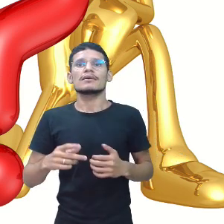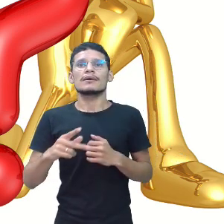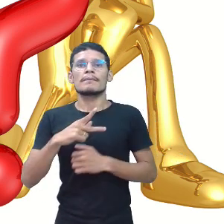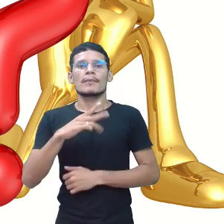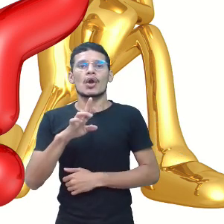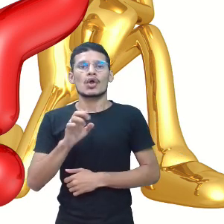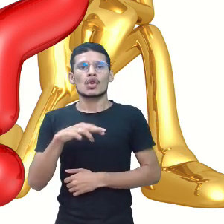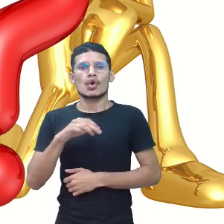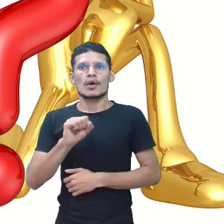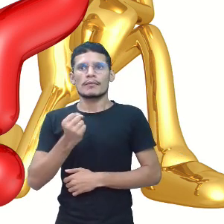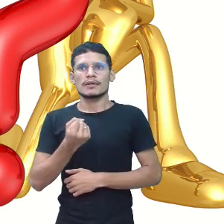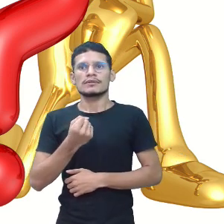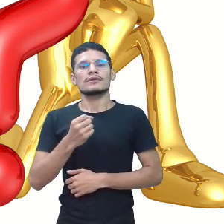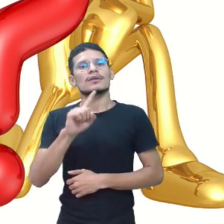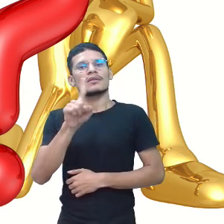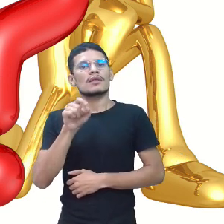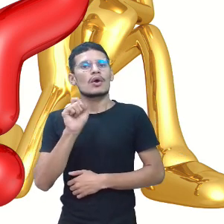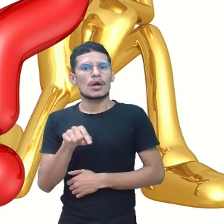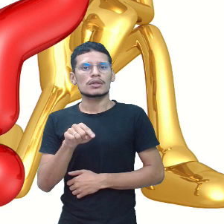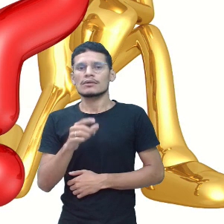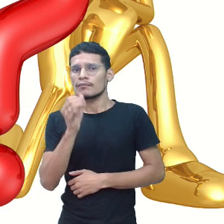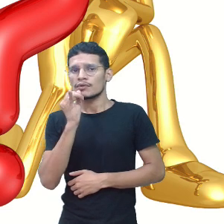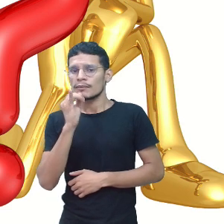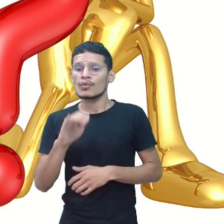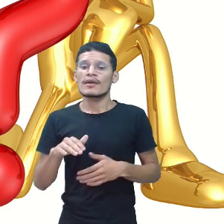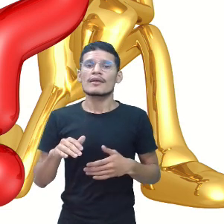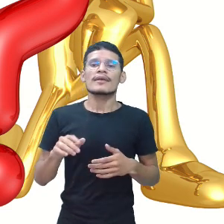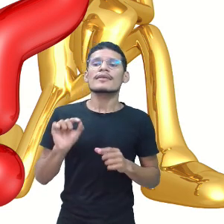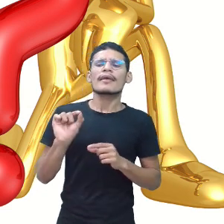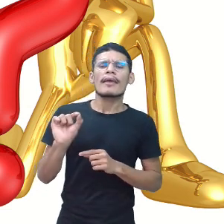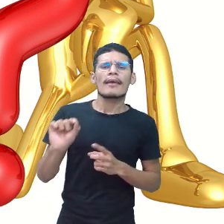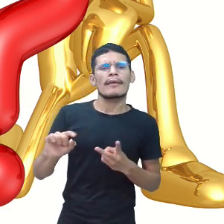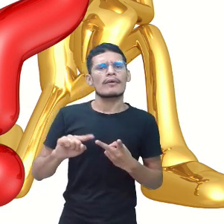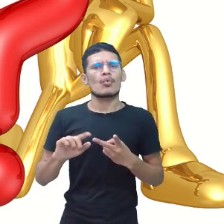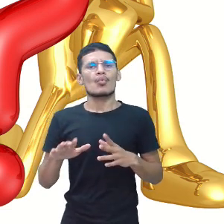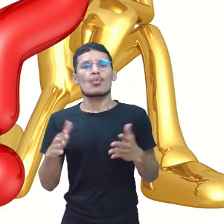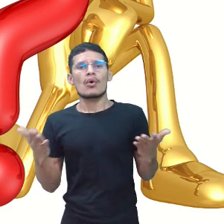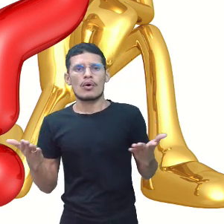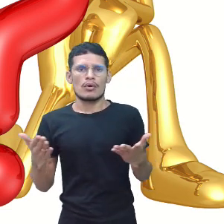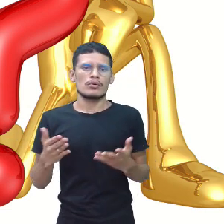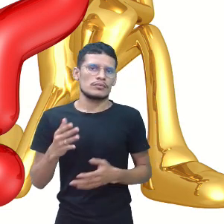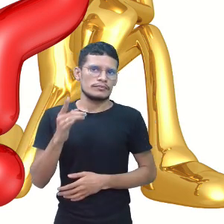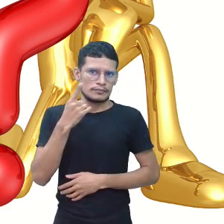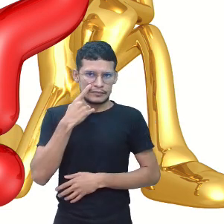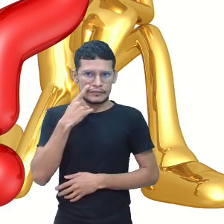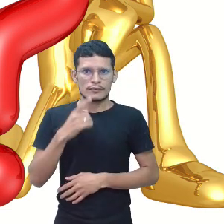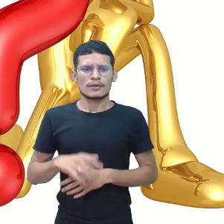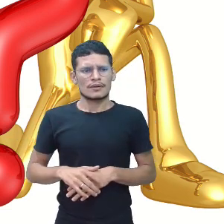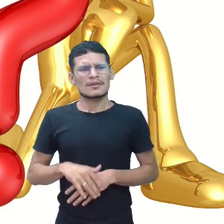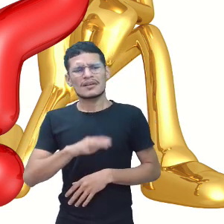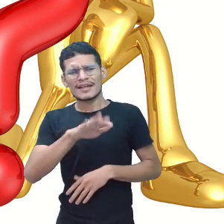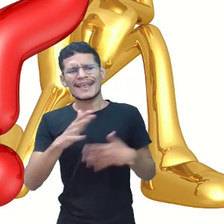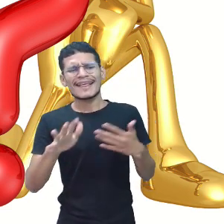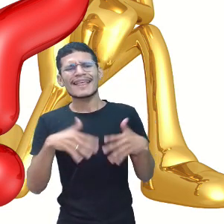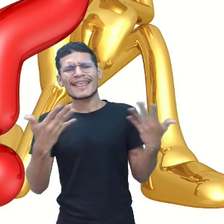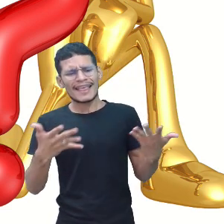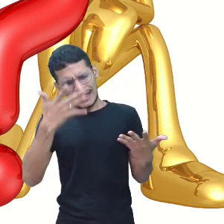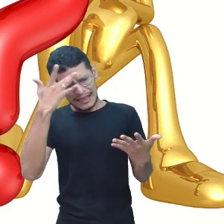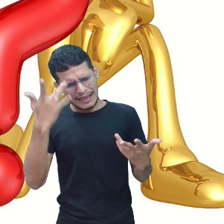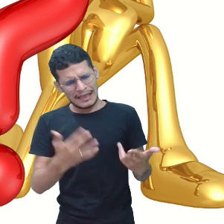interrogativos, não é? Quem, quando. Então, nós temos aí o exemplo. Quem será